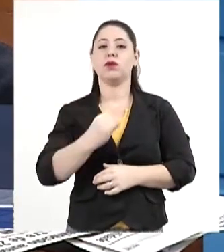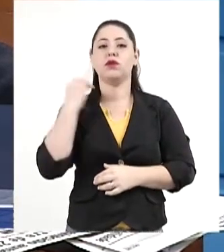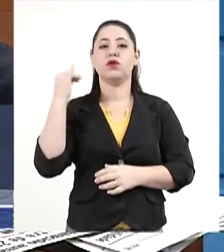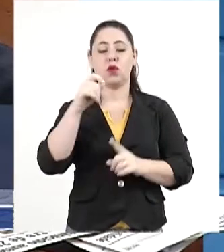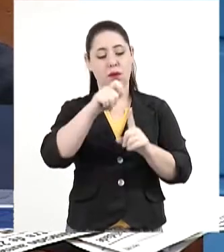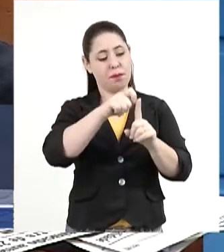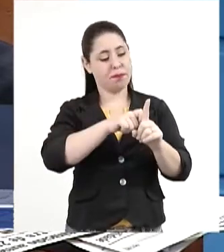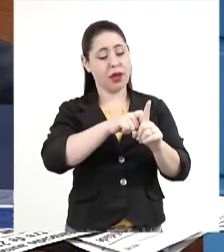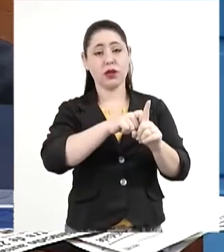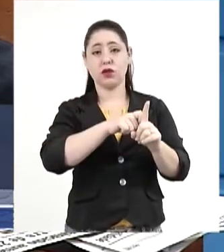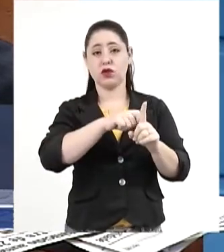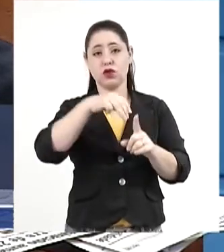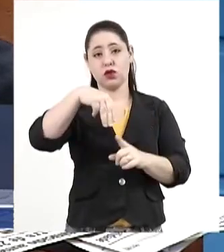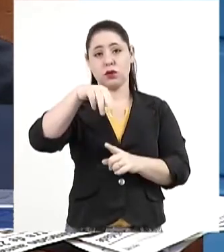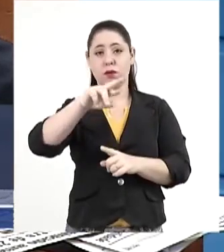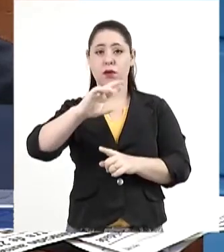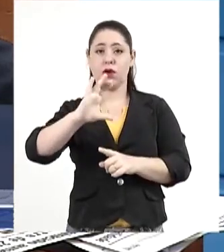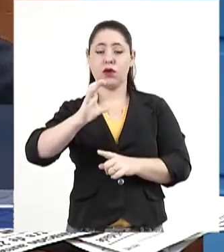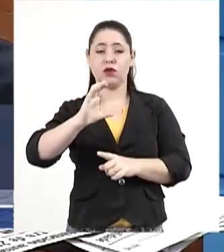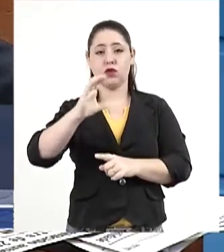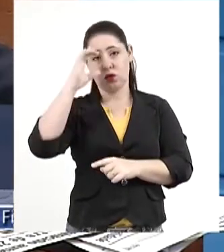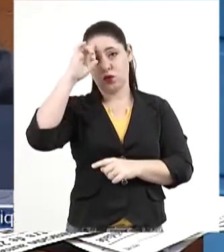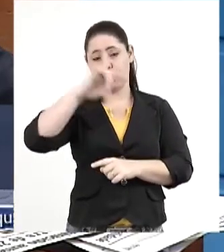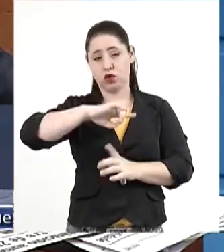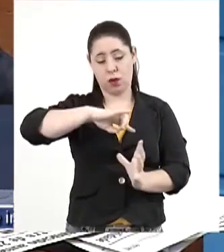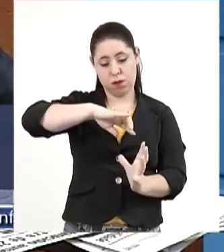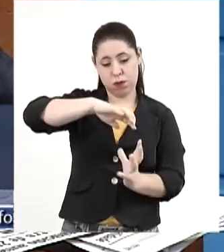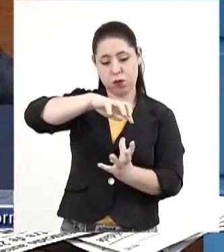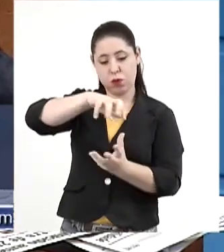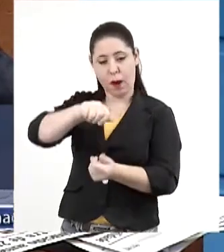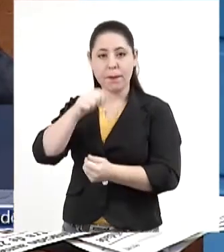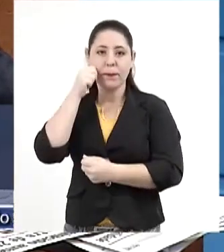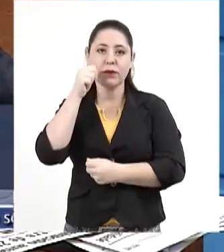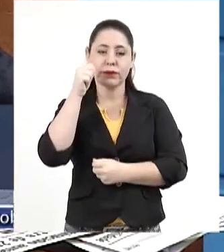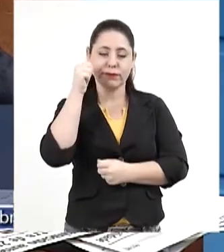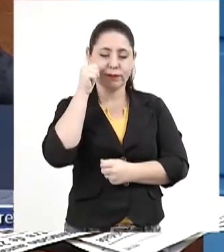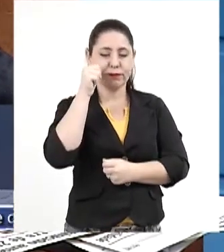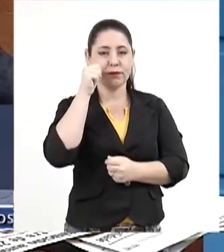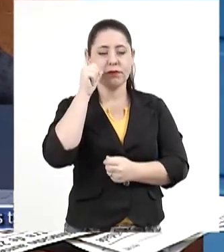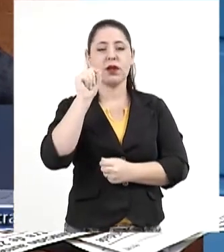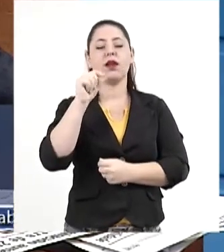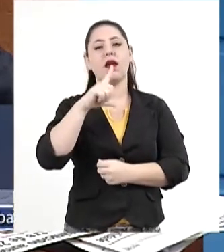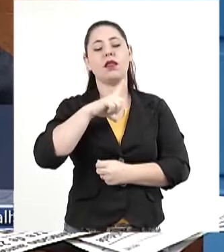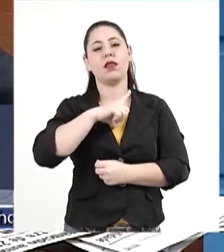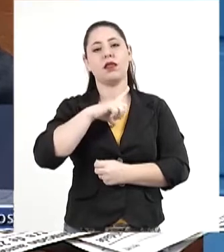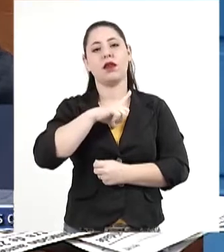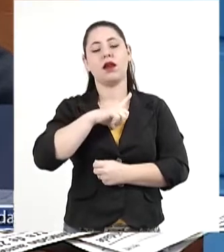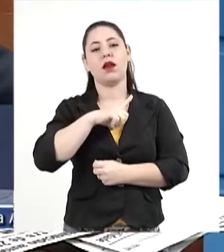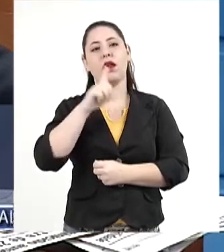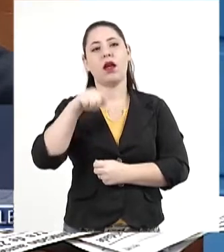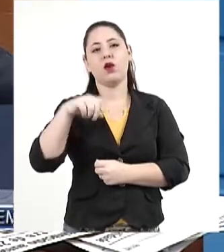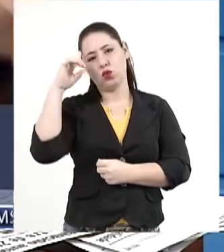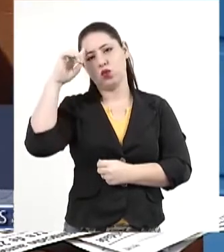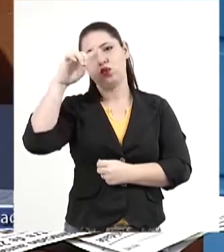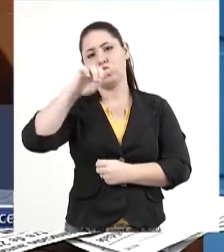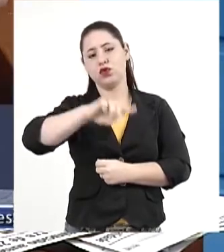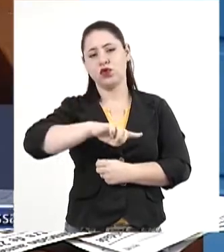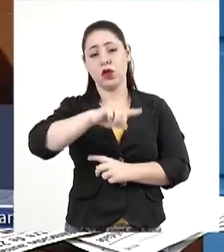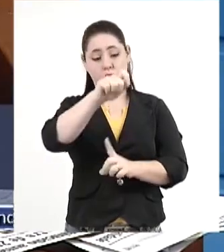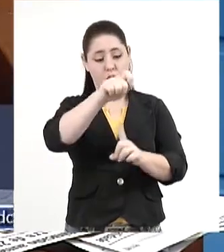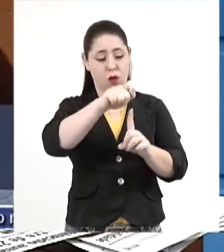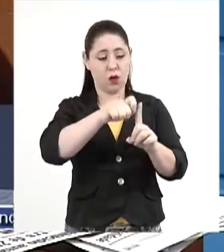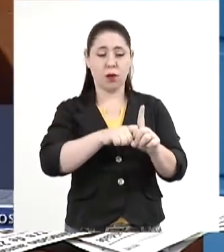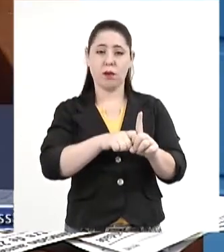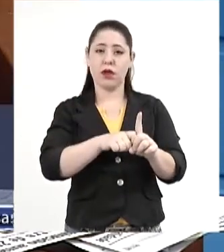de março é o mês do Dia Internacional da Mulher, que é um dia e um